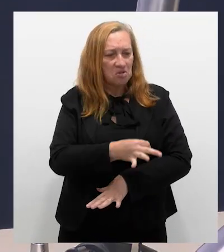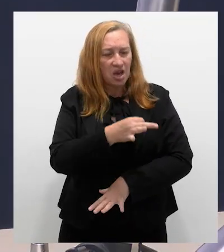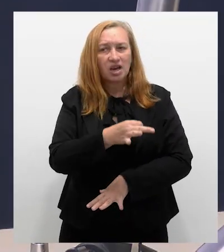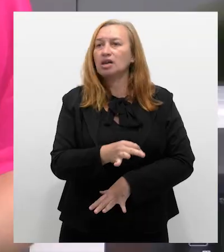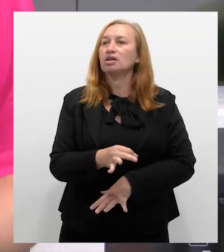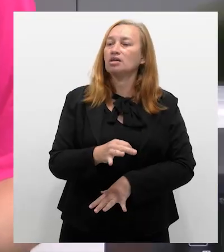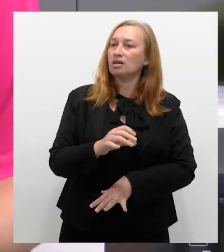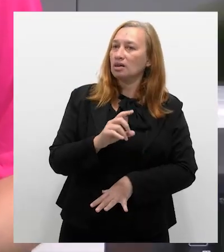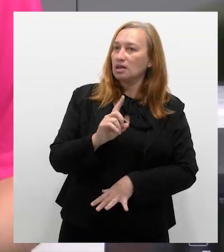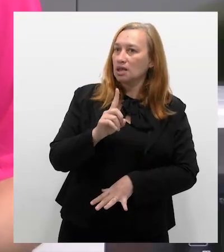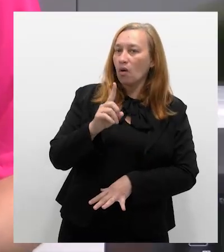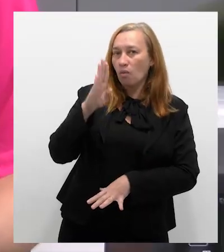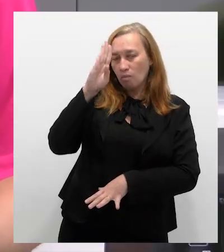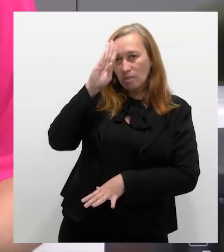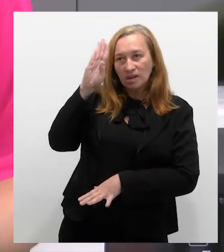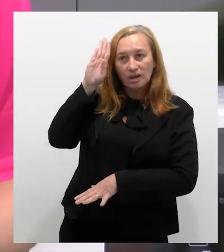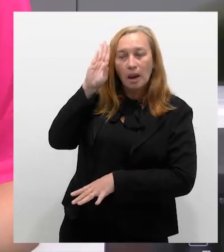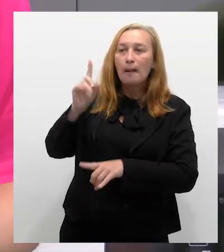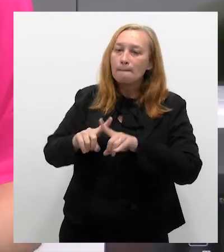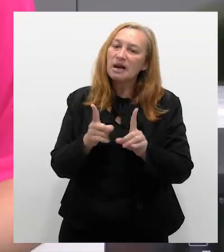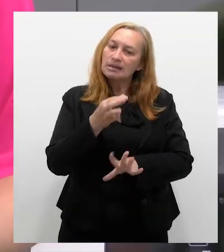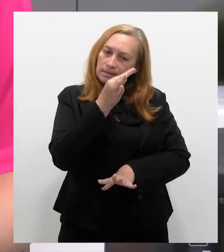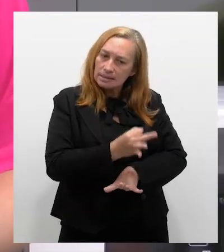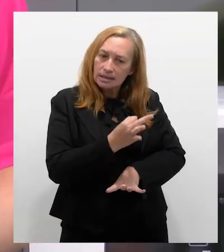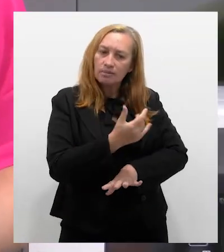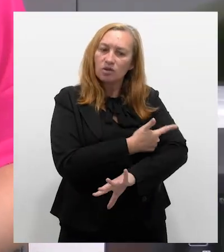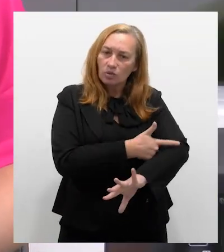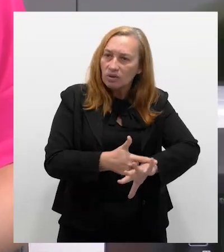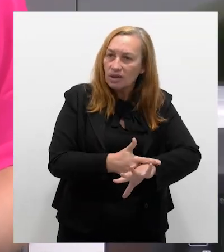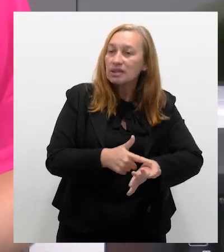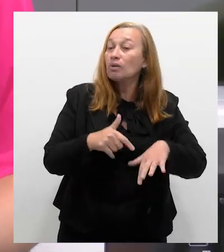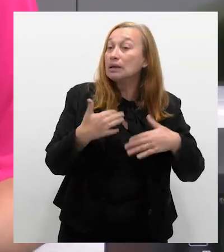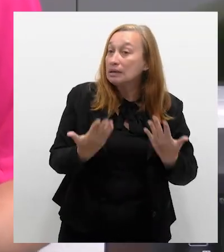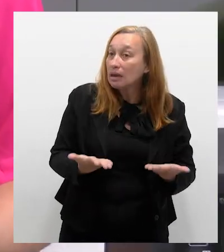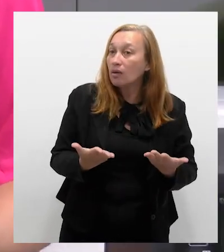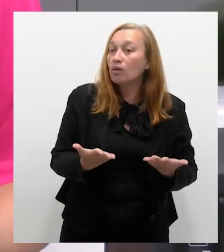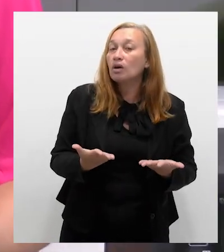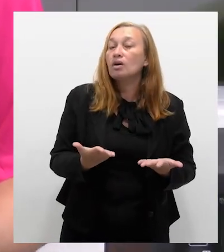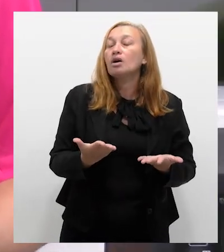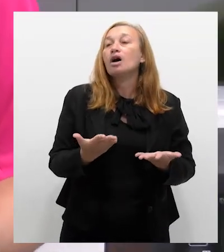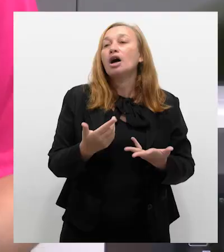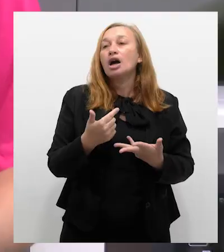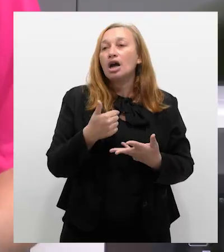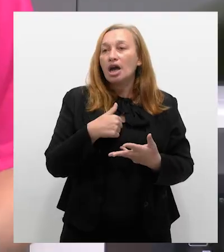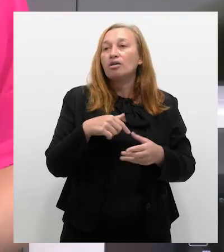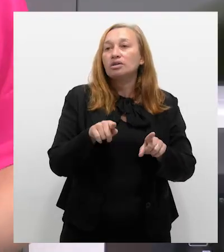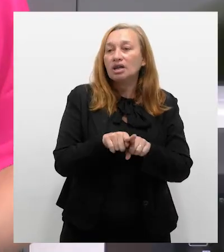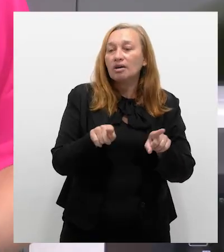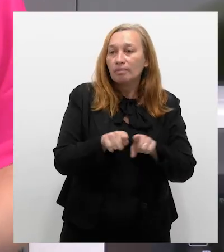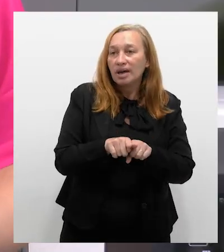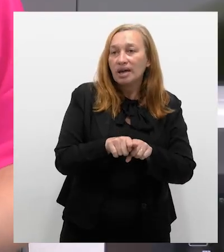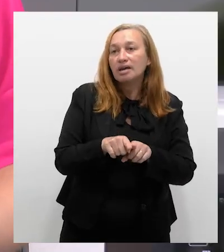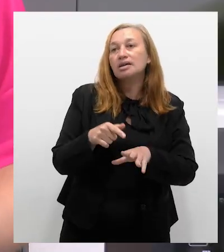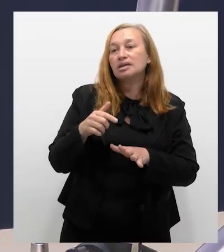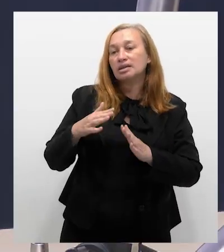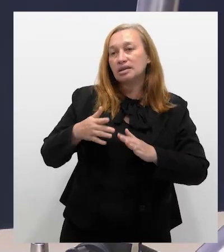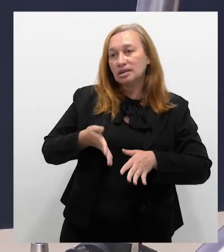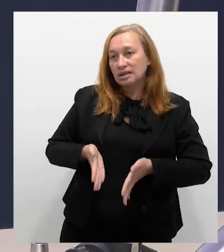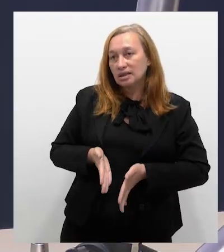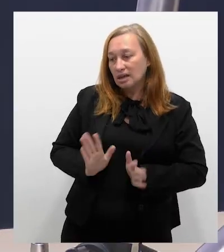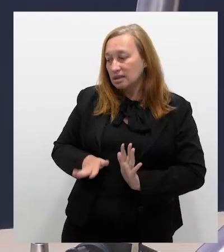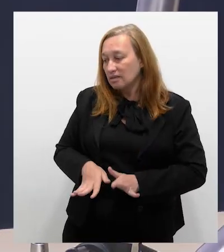corretamente, né? Não academês, mas Sim. corretamente com Corretamente. educação. Então, e eu também sou oriundo de subúrbio